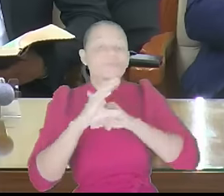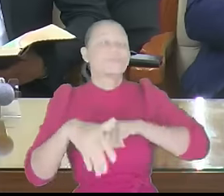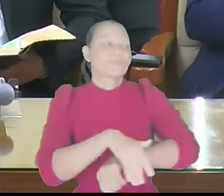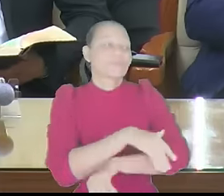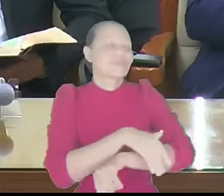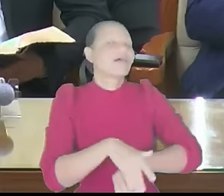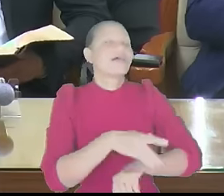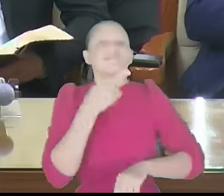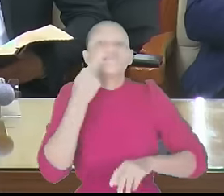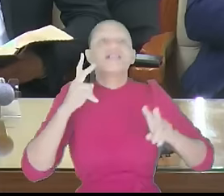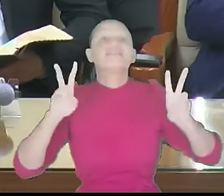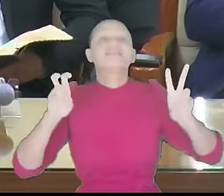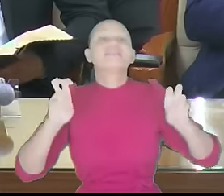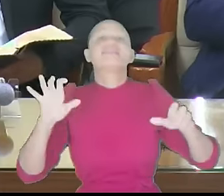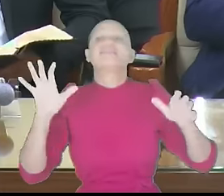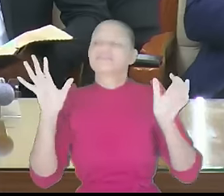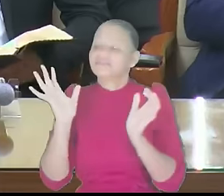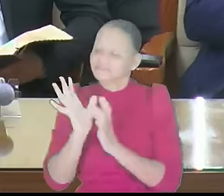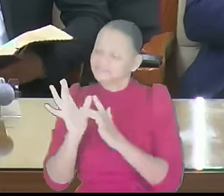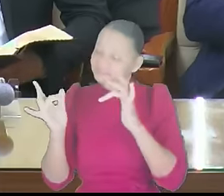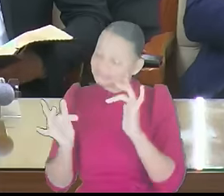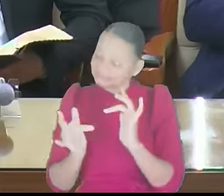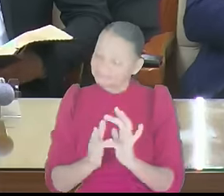Falar sobre quem? Jesus. Jesus.